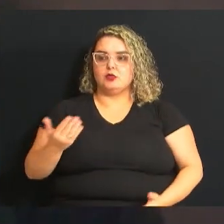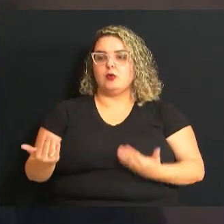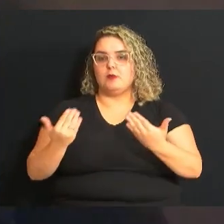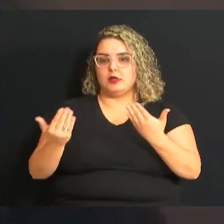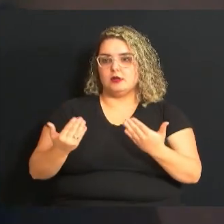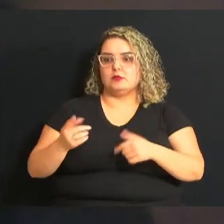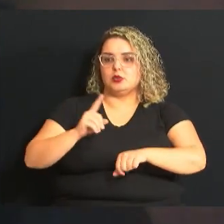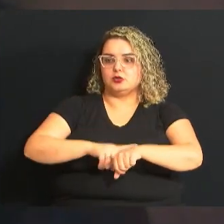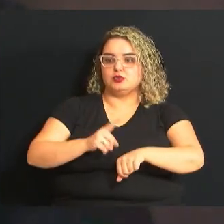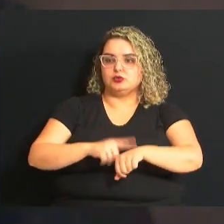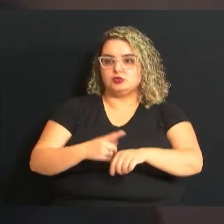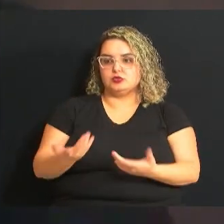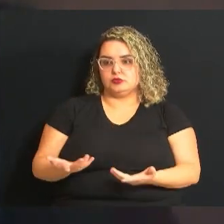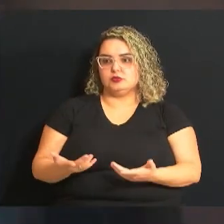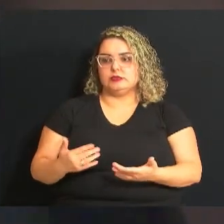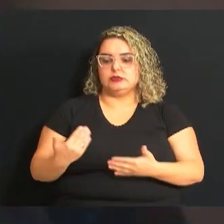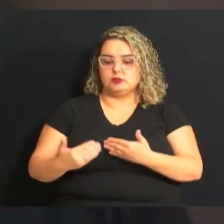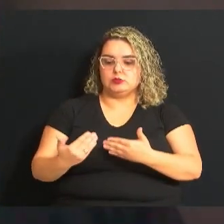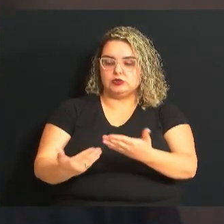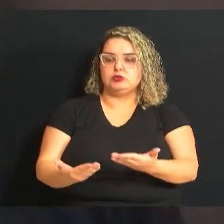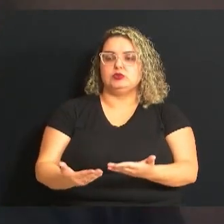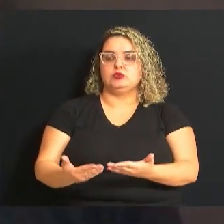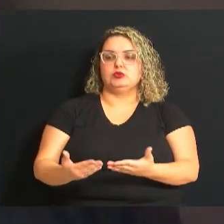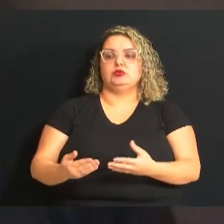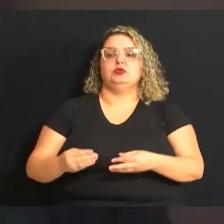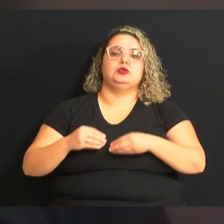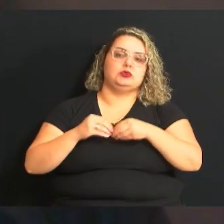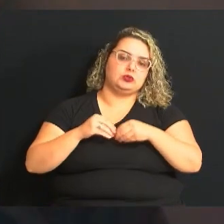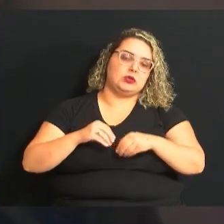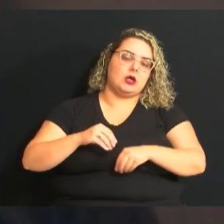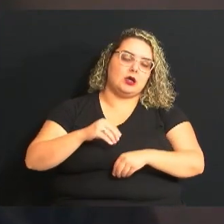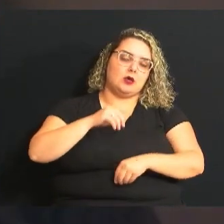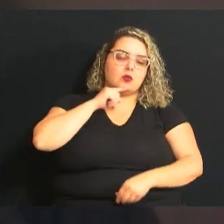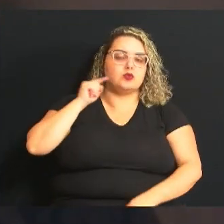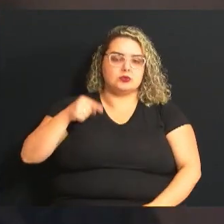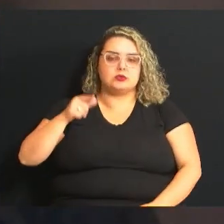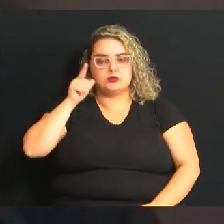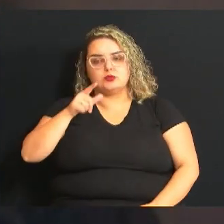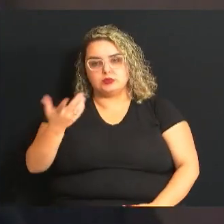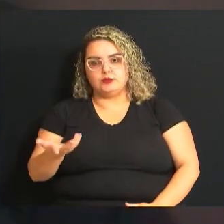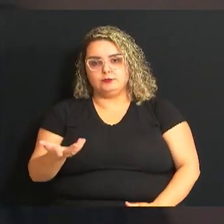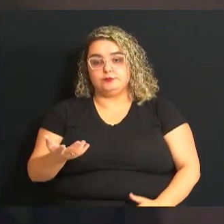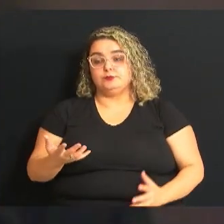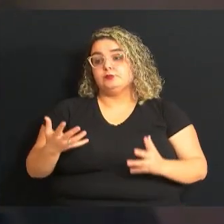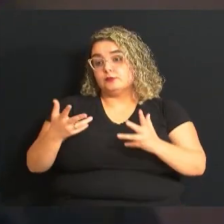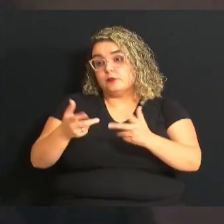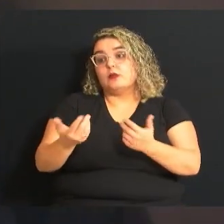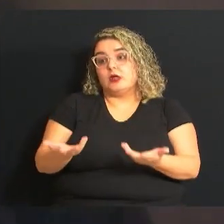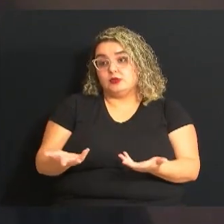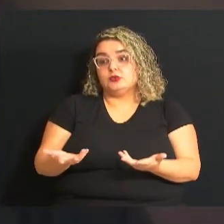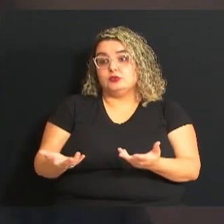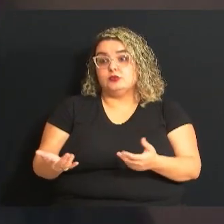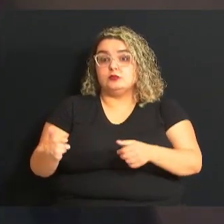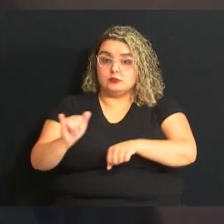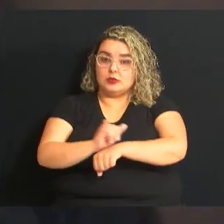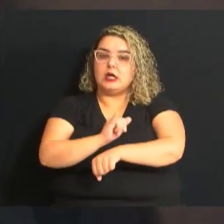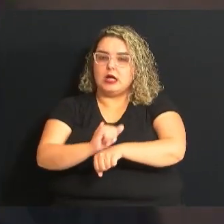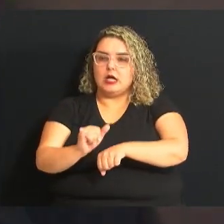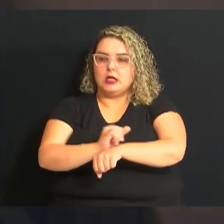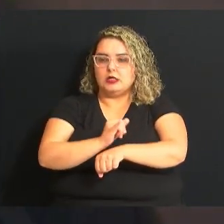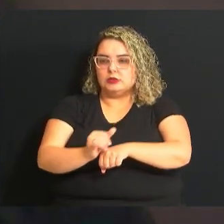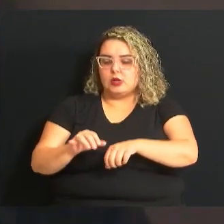sabe. E aí você pode ir para outras áreas, por exemplo, geografia, tá certo? Quando eu falo leitura, não é só a leitura